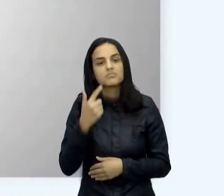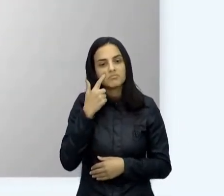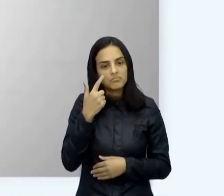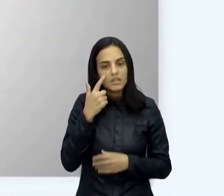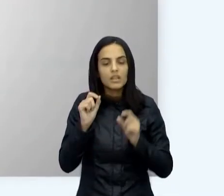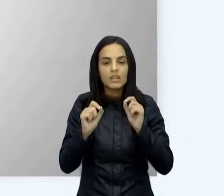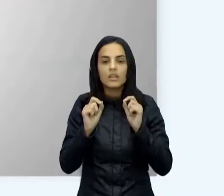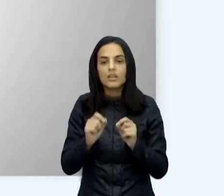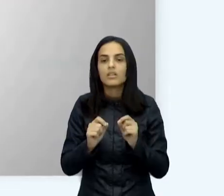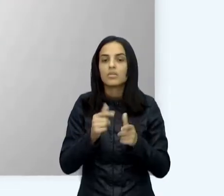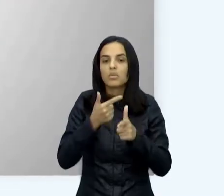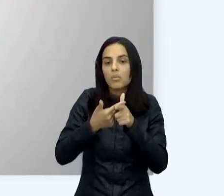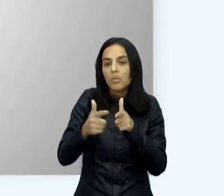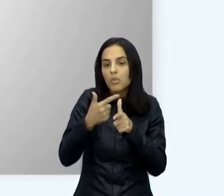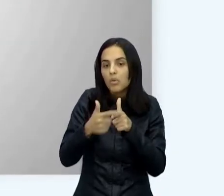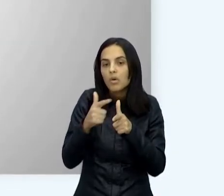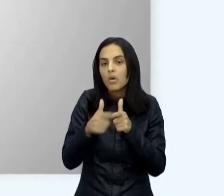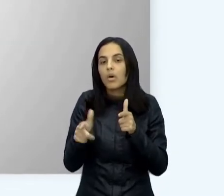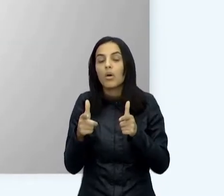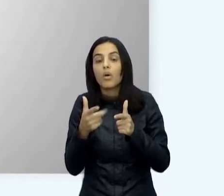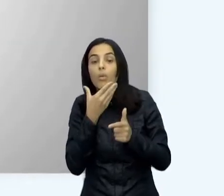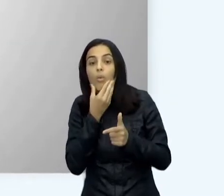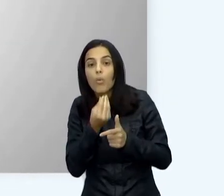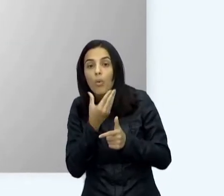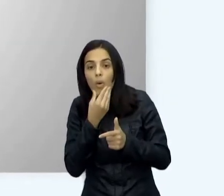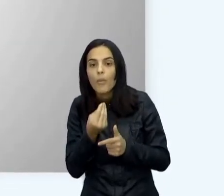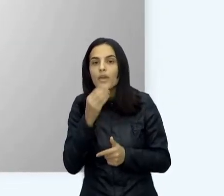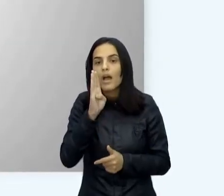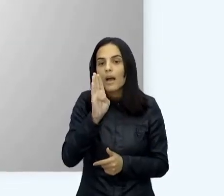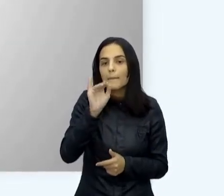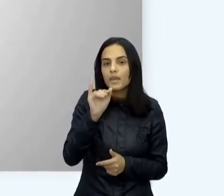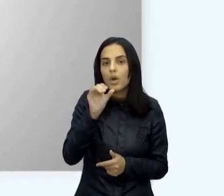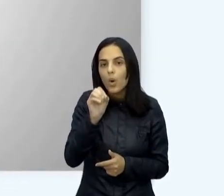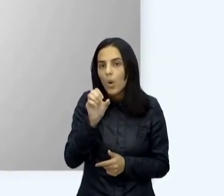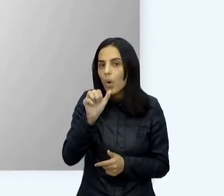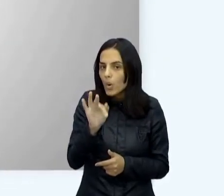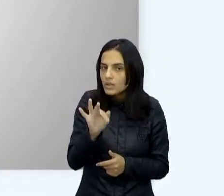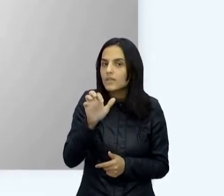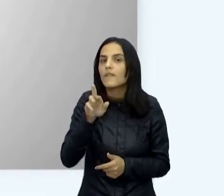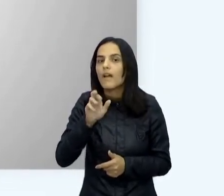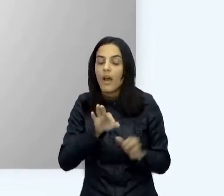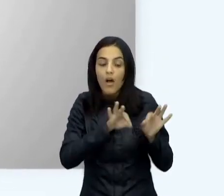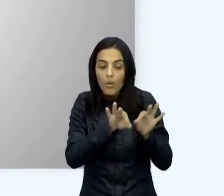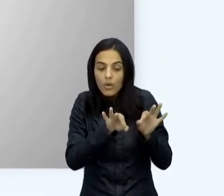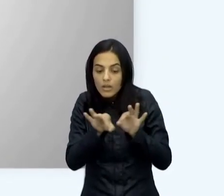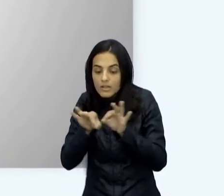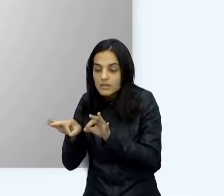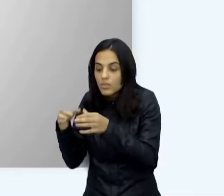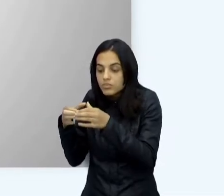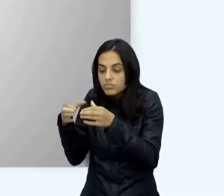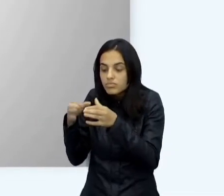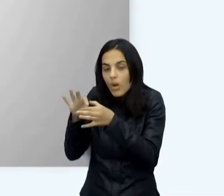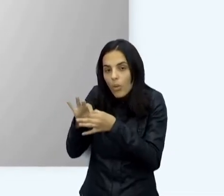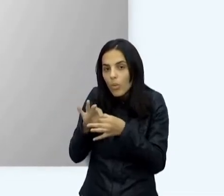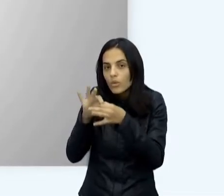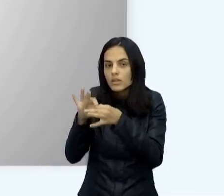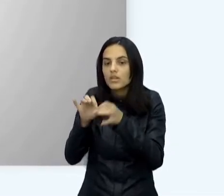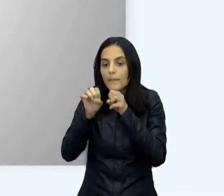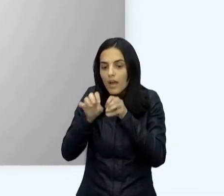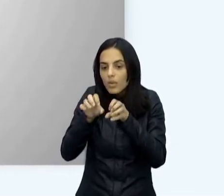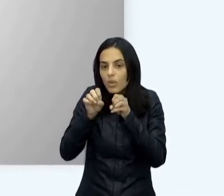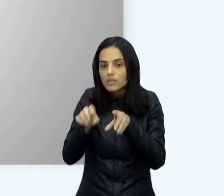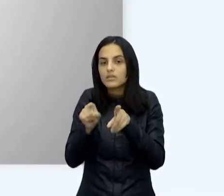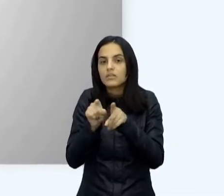Concedido através do programa O Homem e a Biosfera, da Unesco, a Organização das Nações Unidas para a Educação,